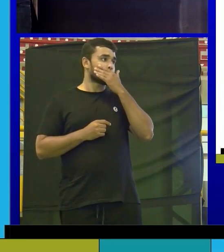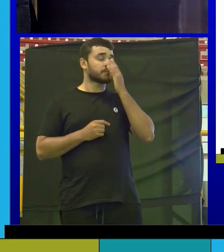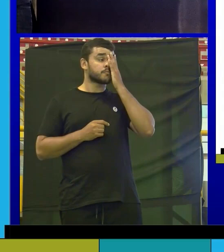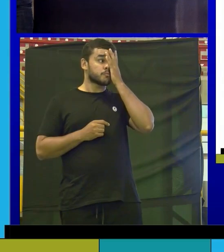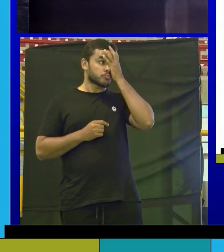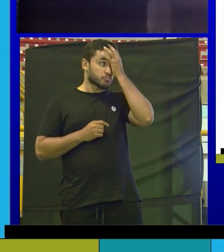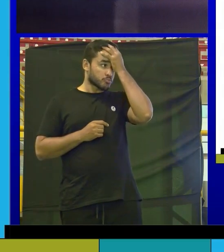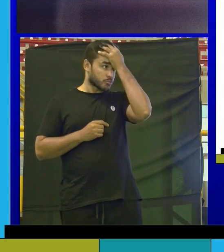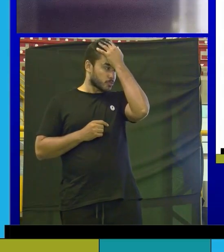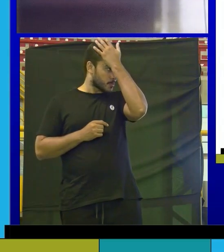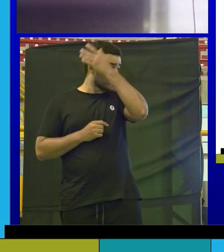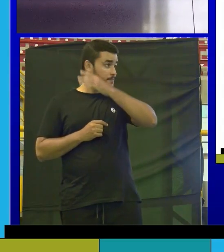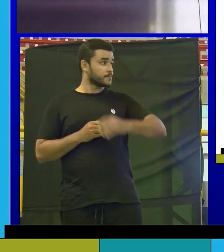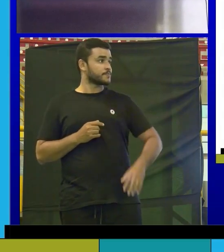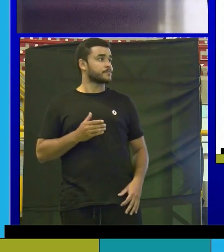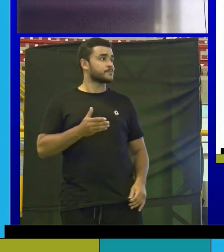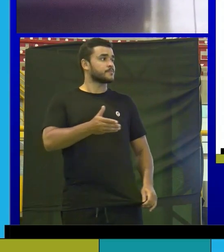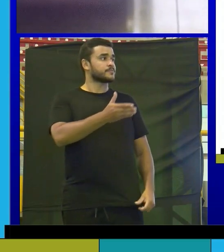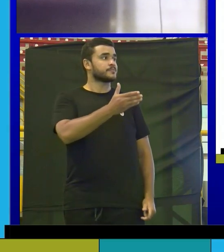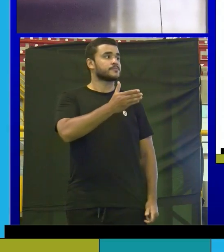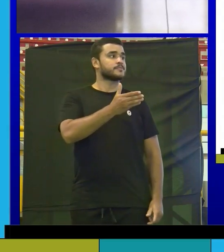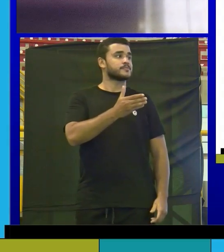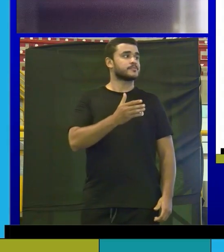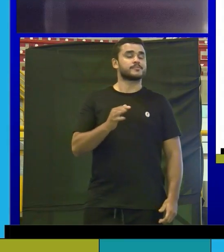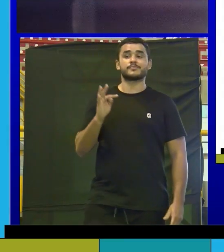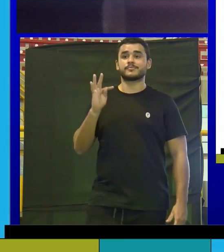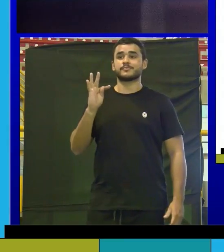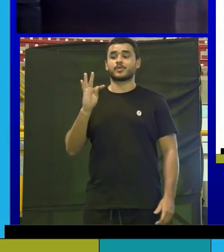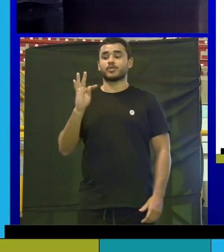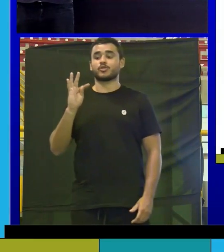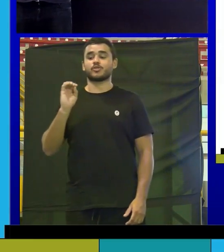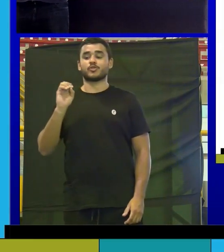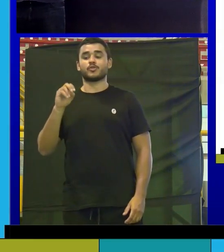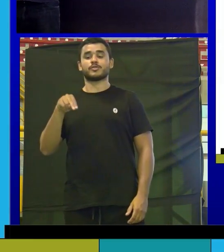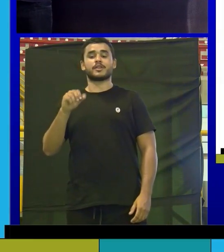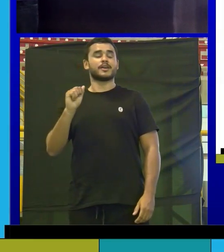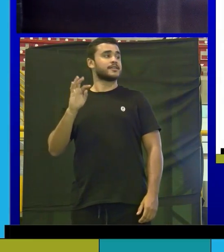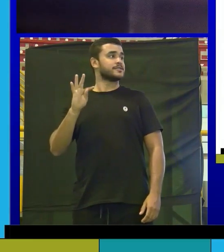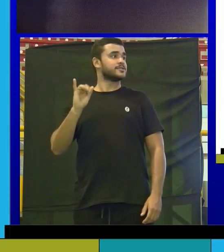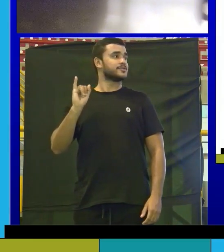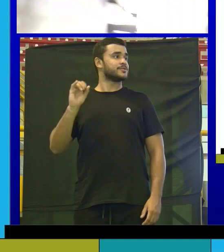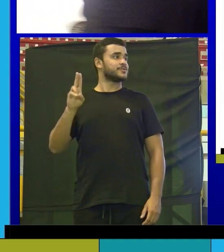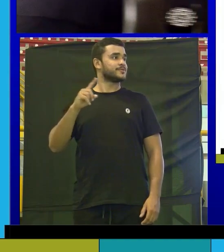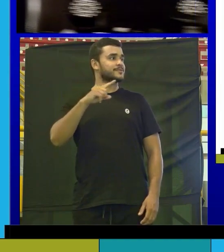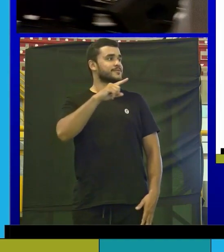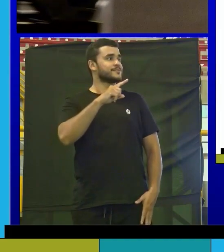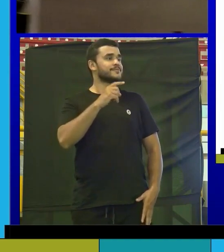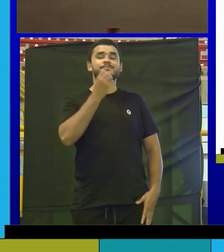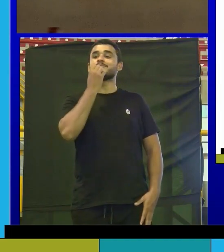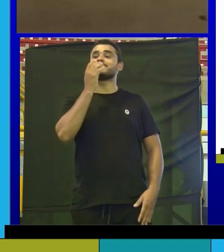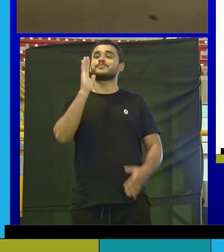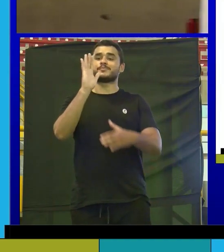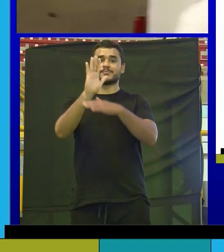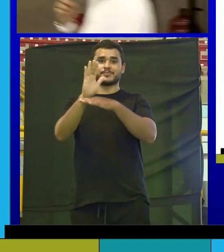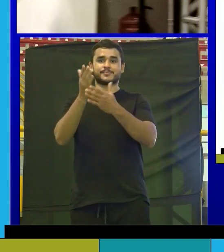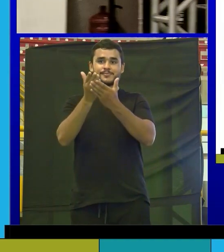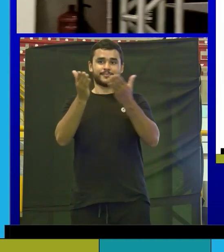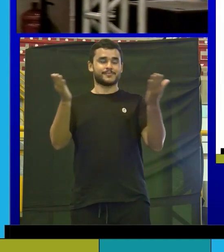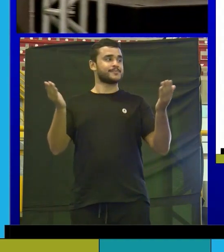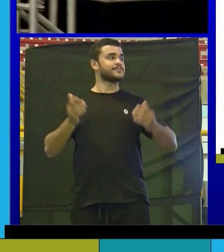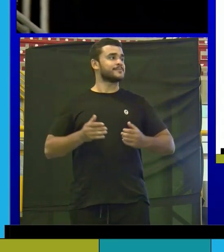Esse aí, pessoal. Para os mais próximos é o Tonati Lindo. Esse aí é a parte. Fala, galera. Boa tarde, boa